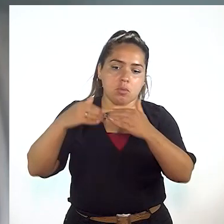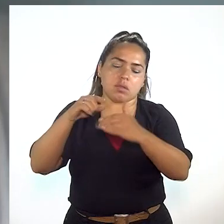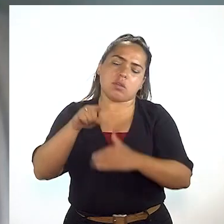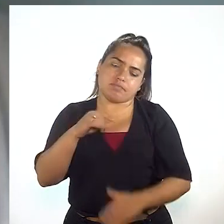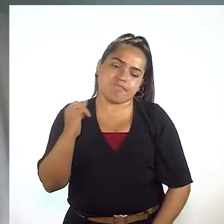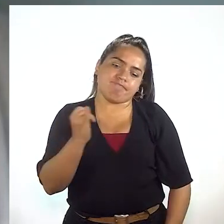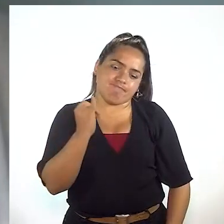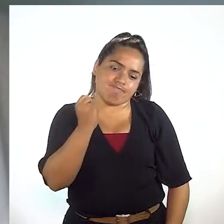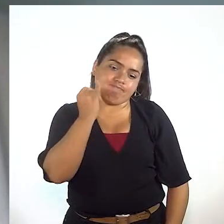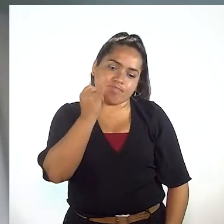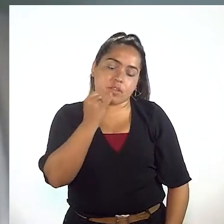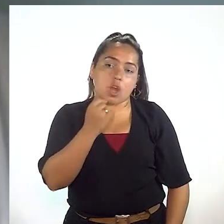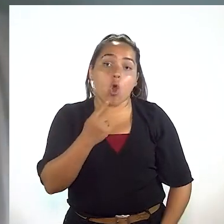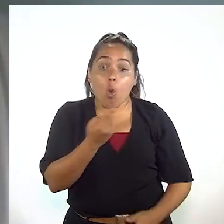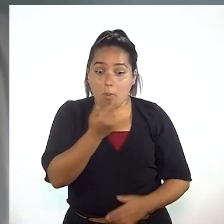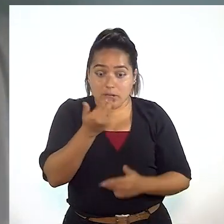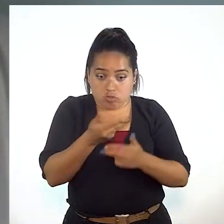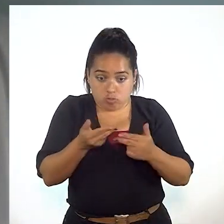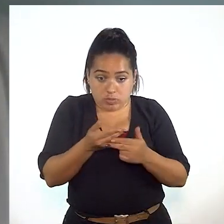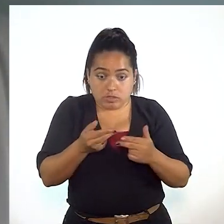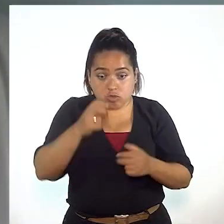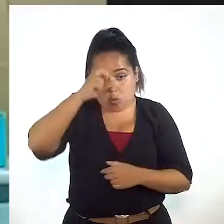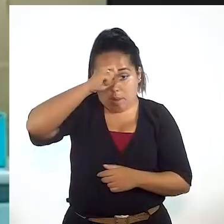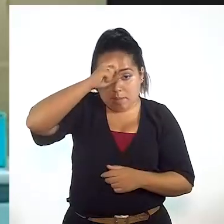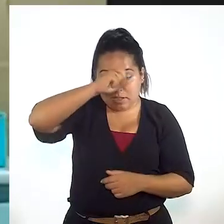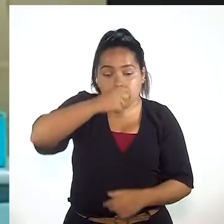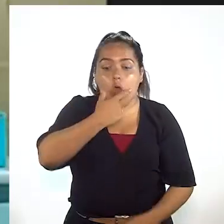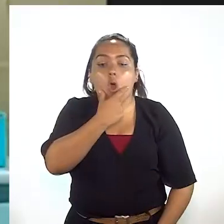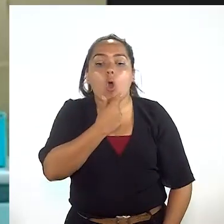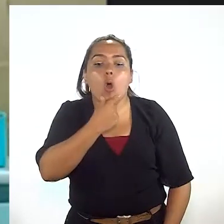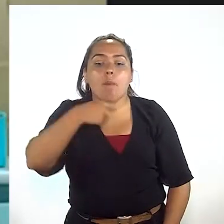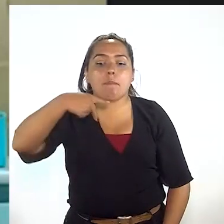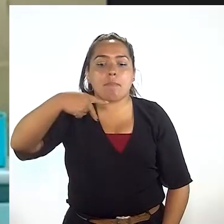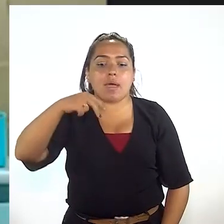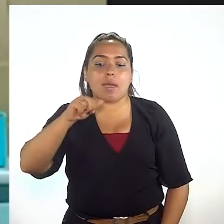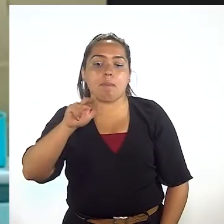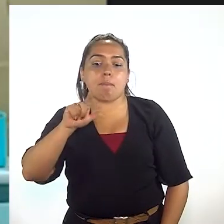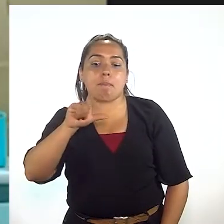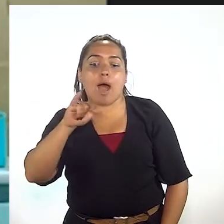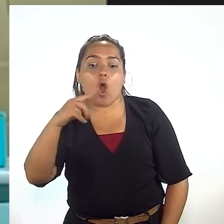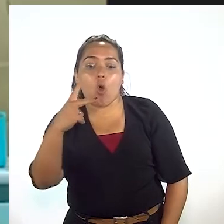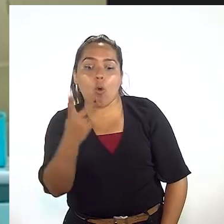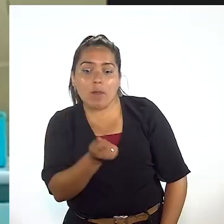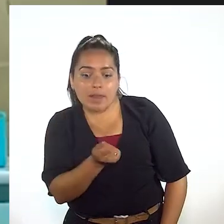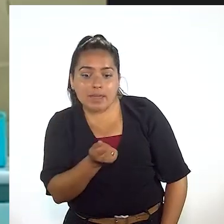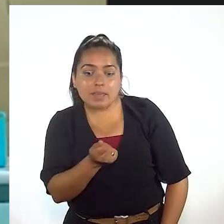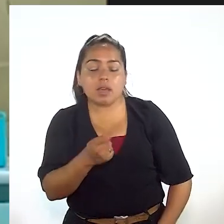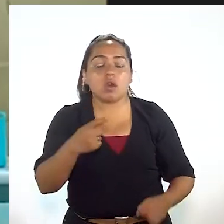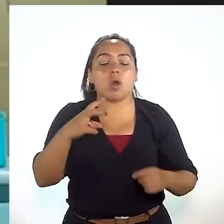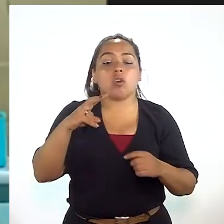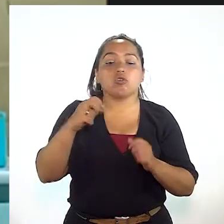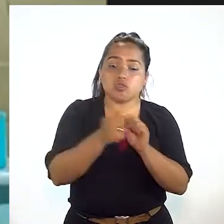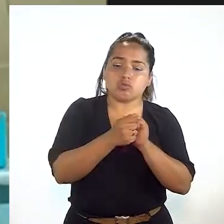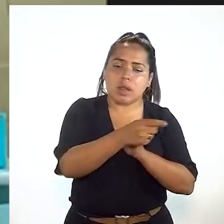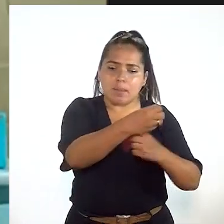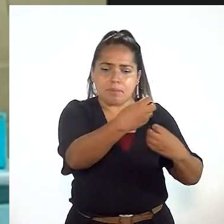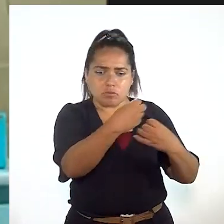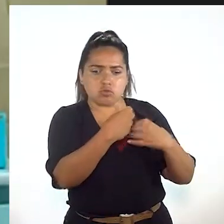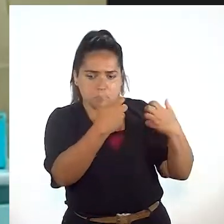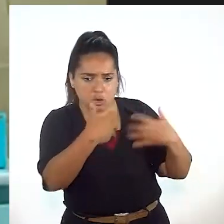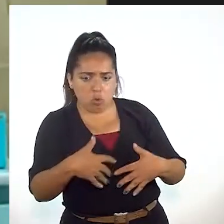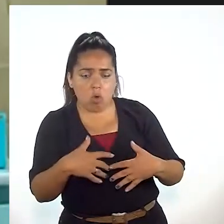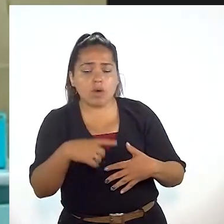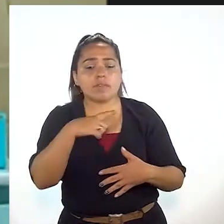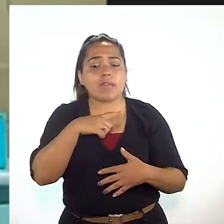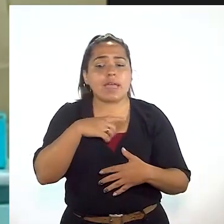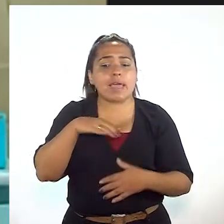desse processo, é muito fundamental. E uma das coisas que eu aprendi com o Paulinho, né? O Paulinho nos ensinou isso, que a gente não